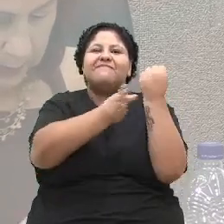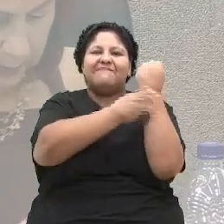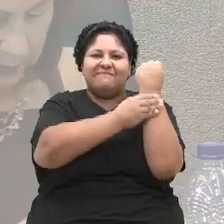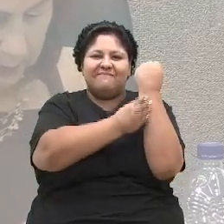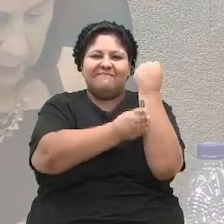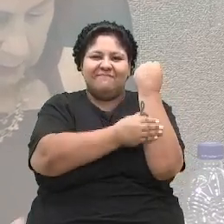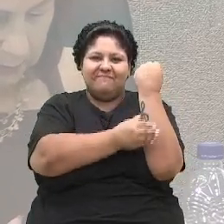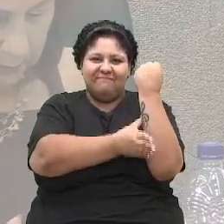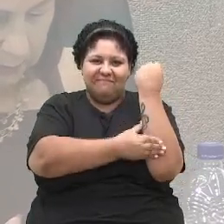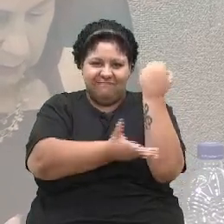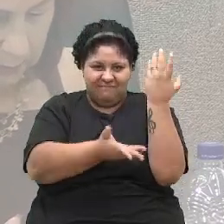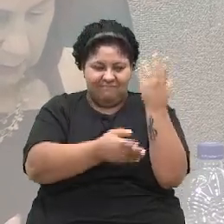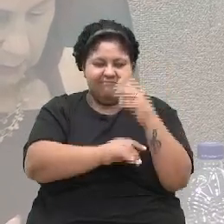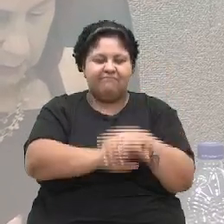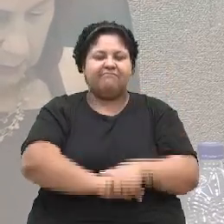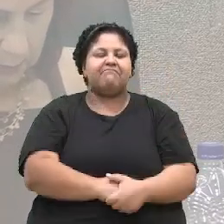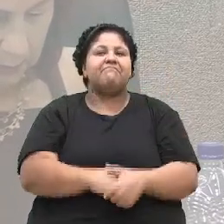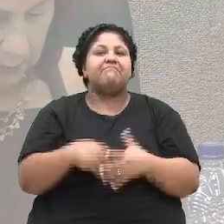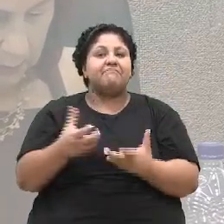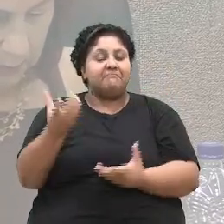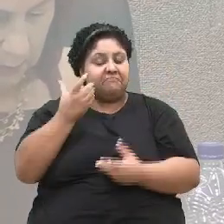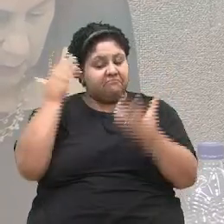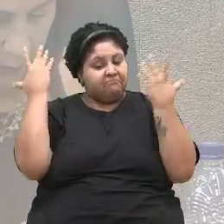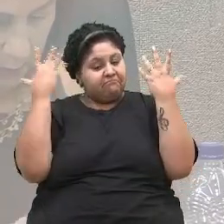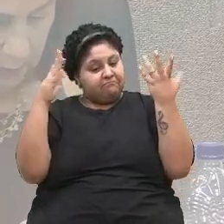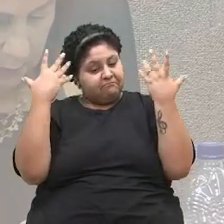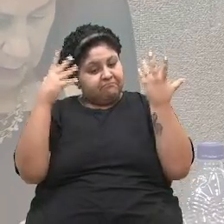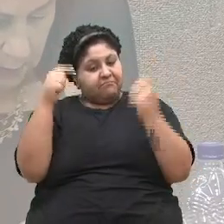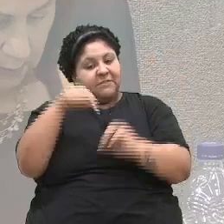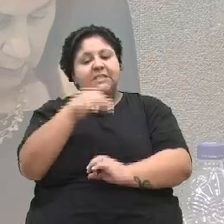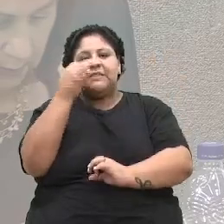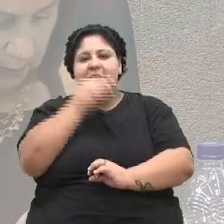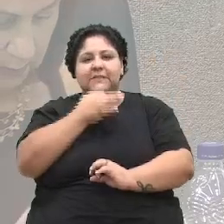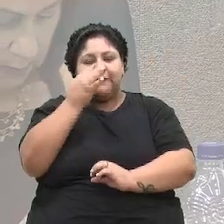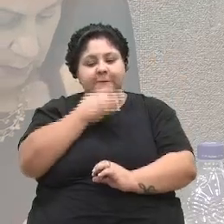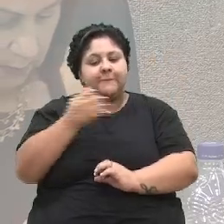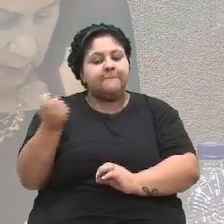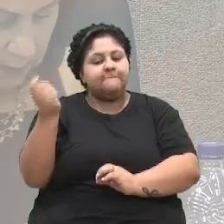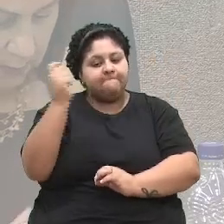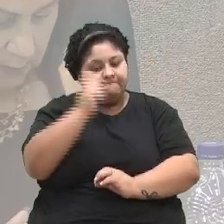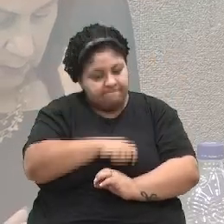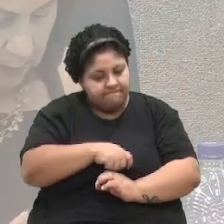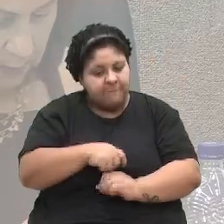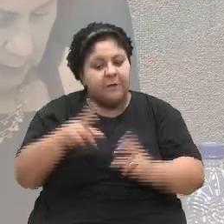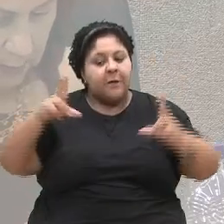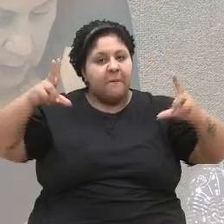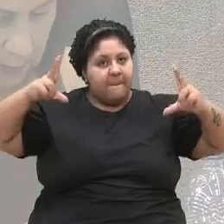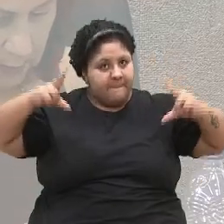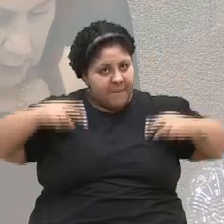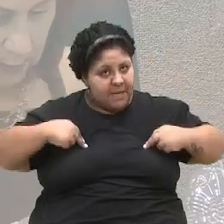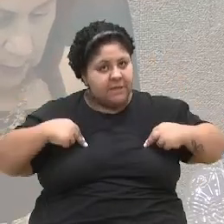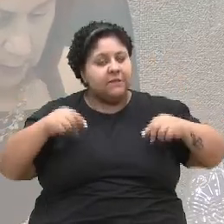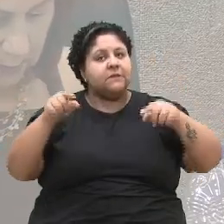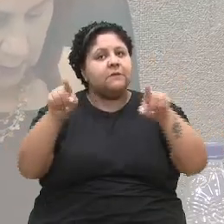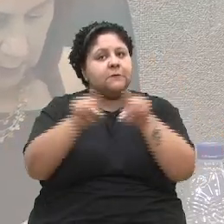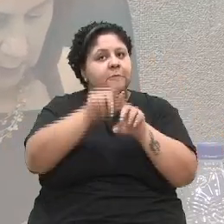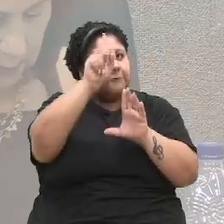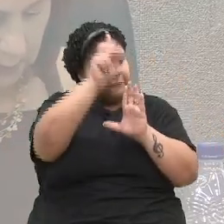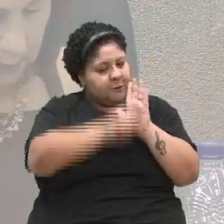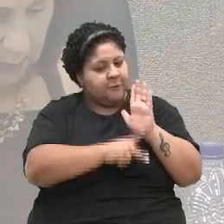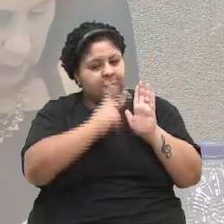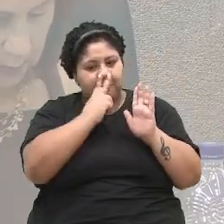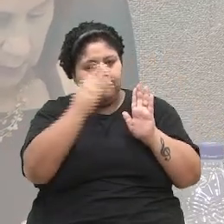fibromialgia. Então, eu quero lhe parabenizar, dizer que Caxias precisava e merecia um projeto como